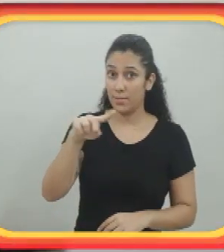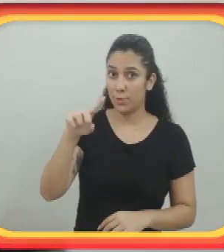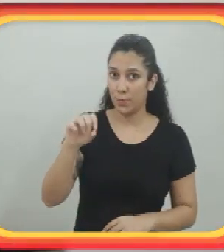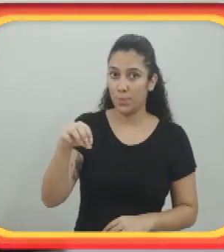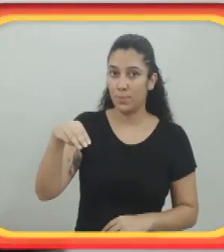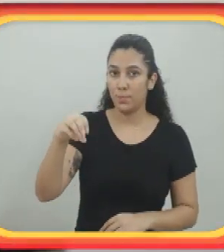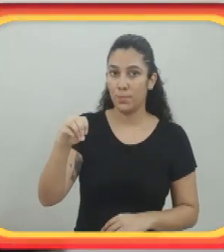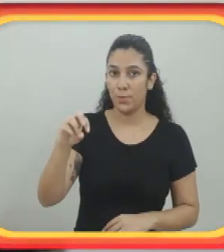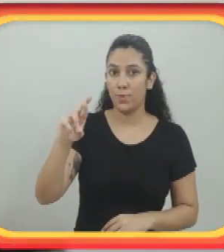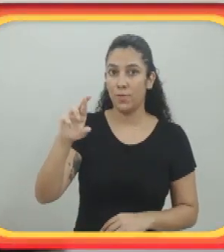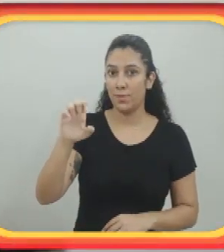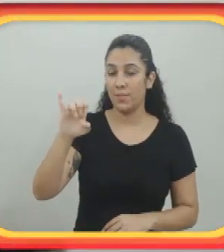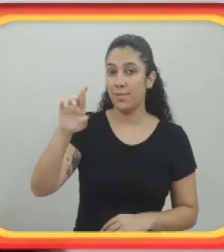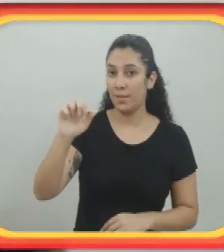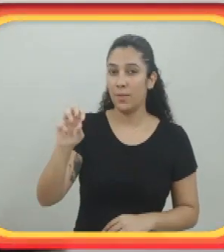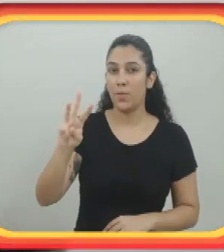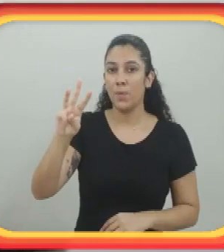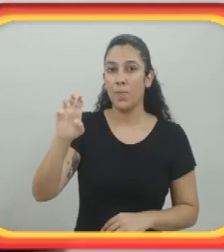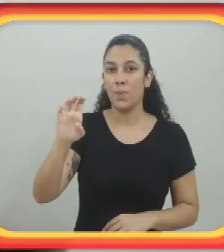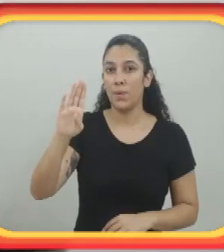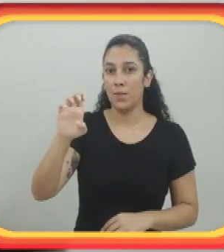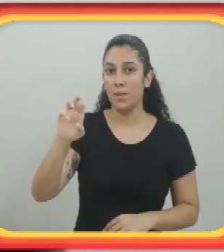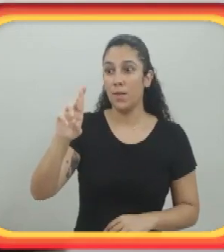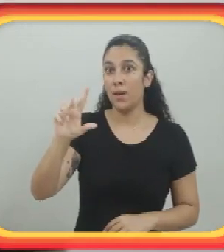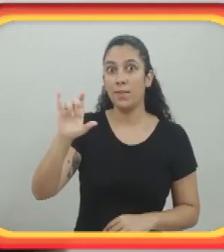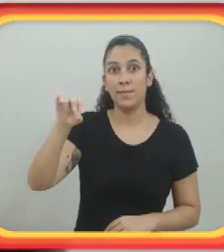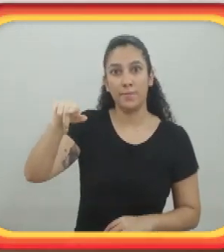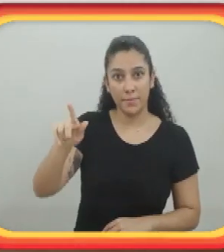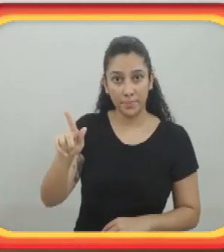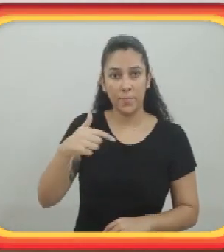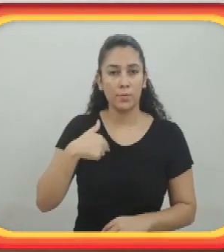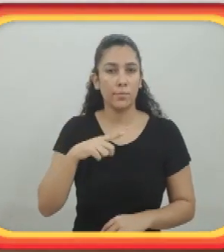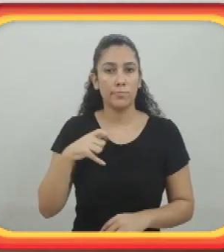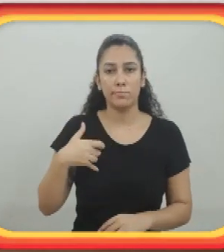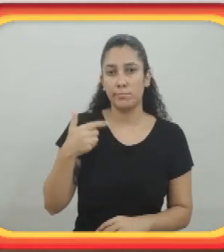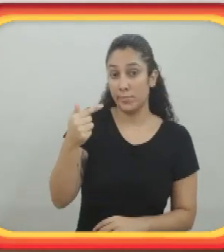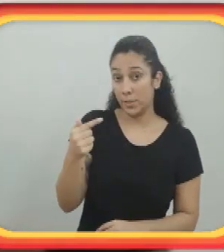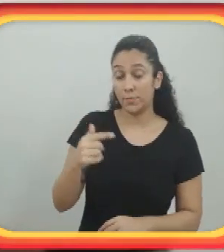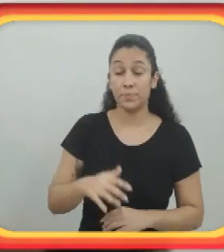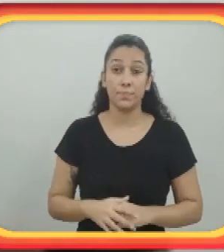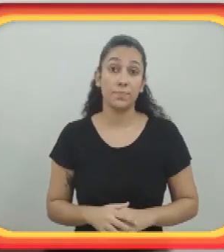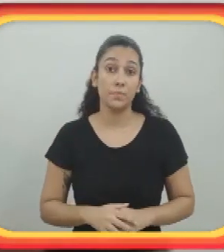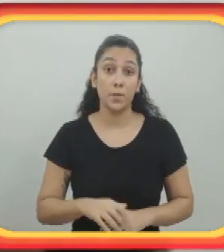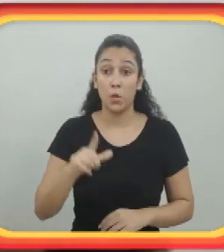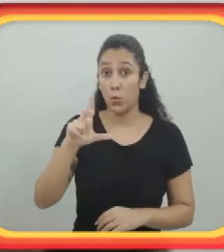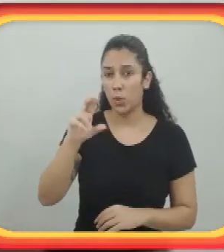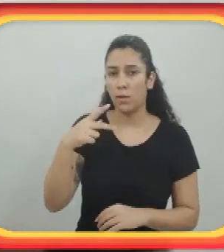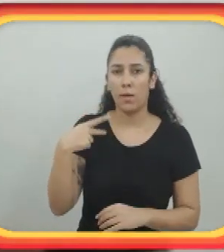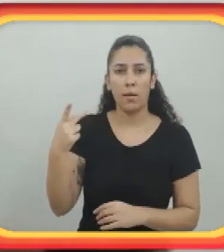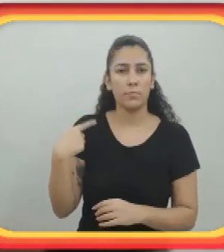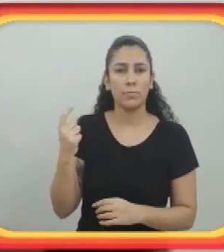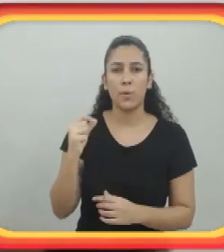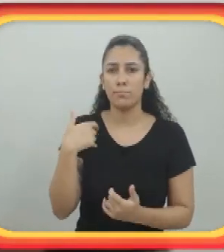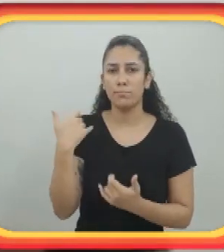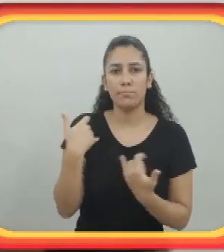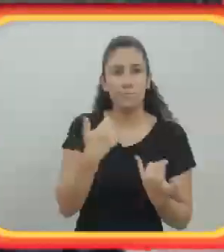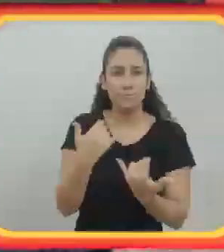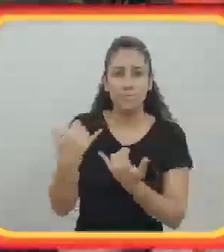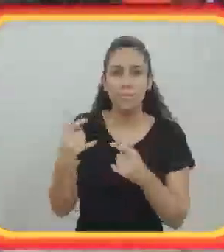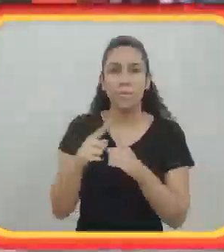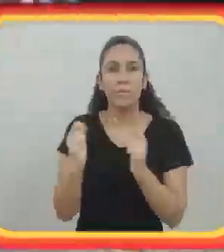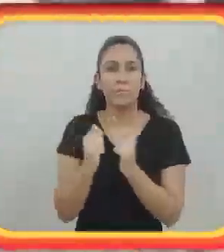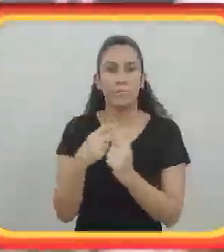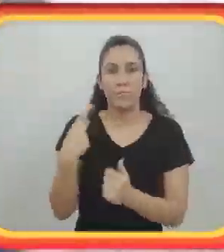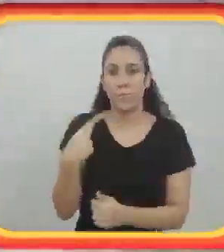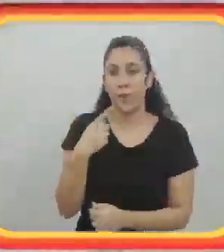Moreira Werbeling Soares, eu tenho 7 anos. Lucas, a gente brinca